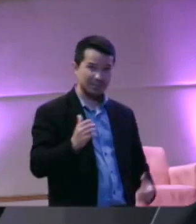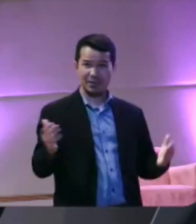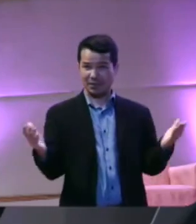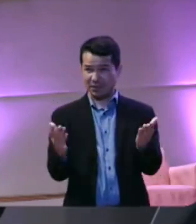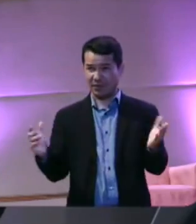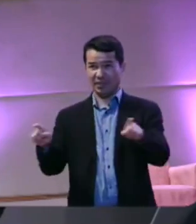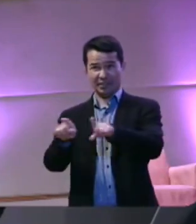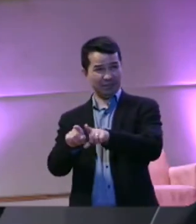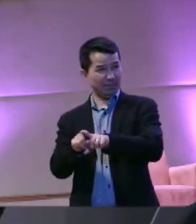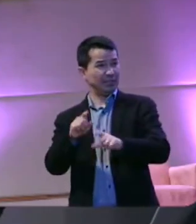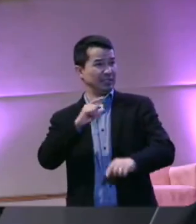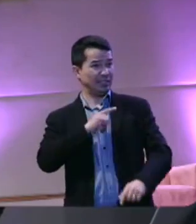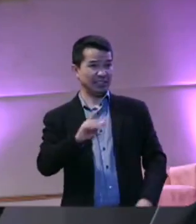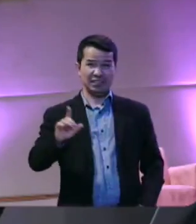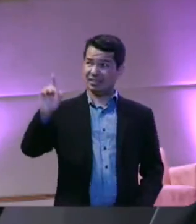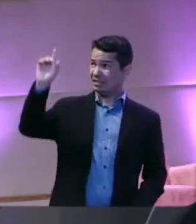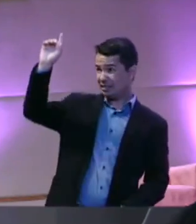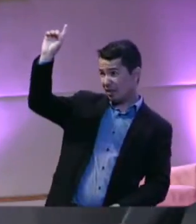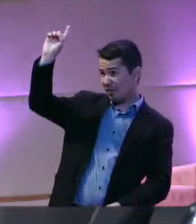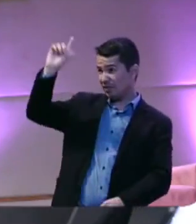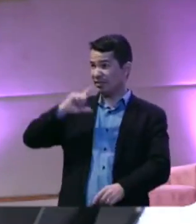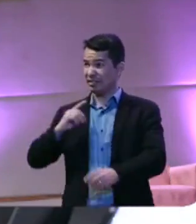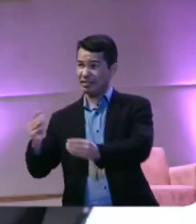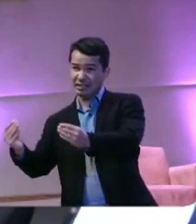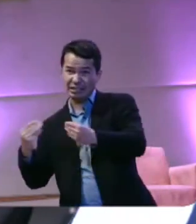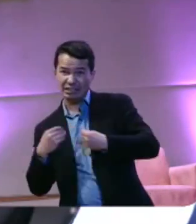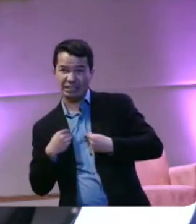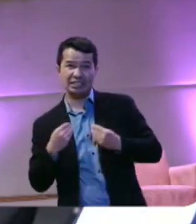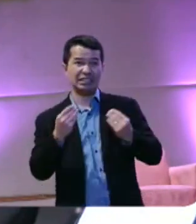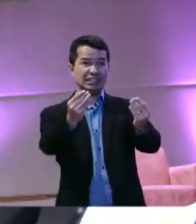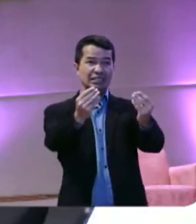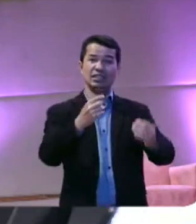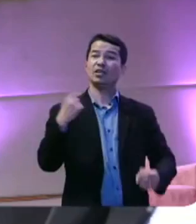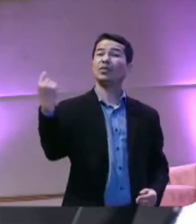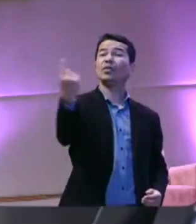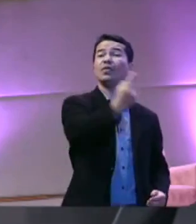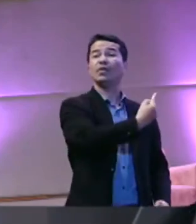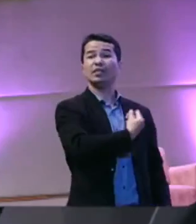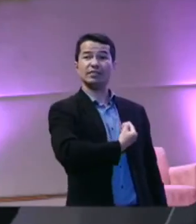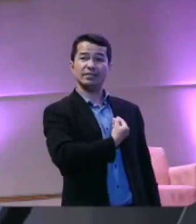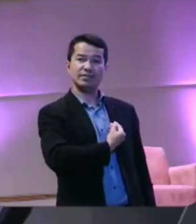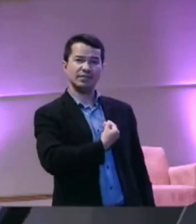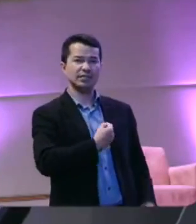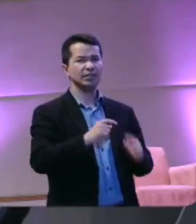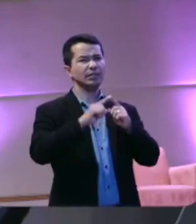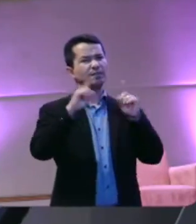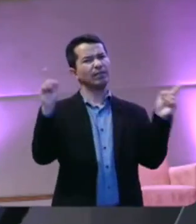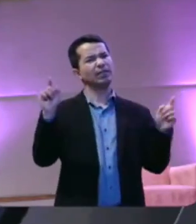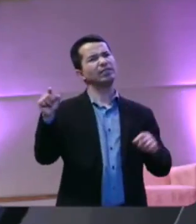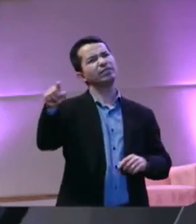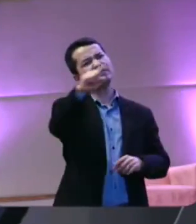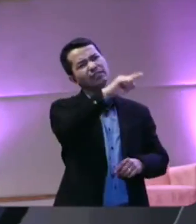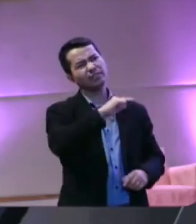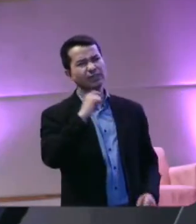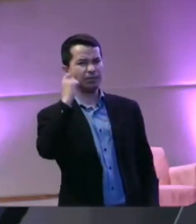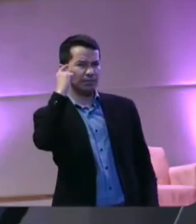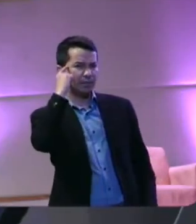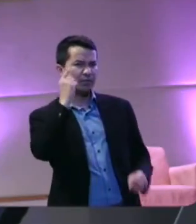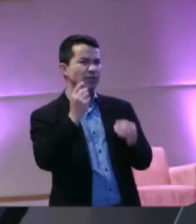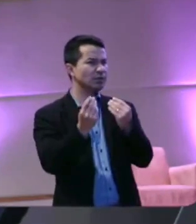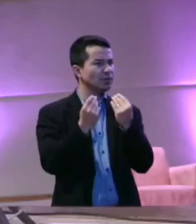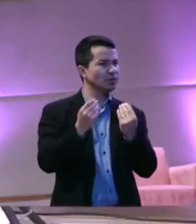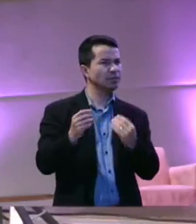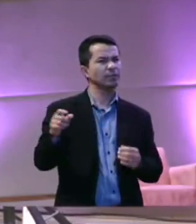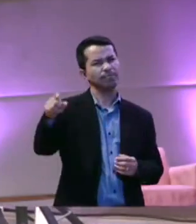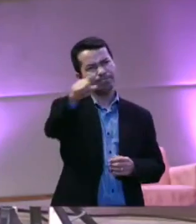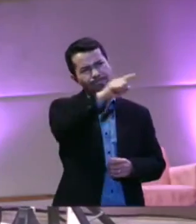que o propósito dEle seja cumprido. Mara, o que a visitação de Deus traz sobre nós? Arrependimento e mudança